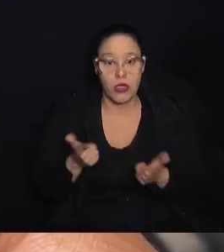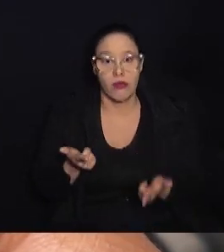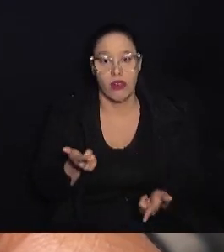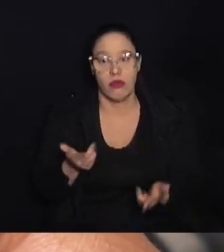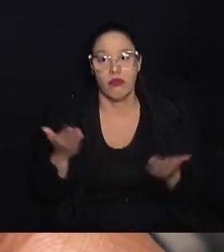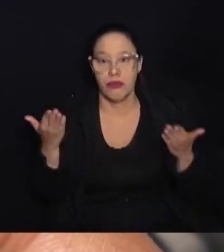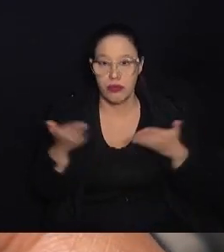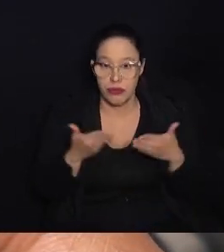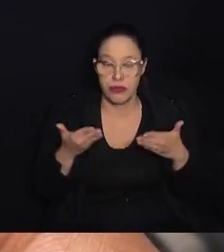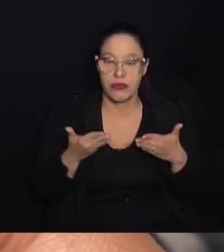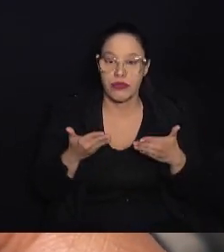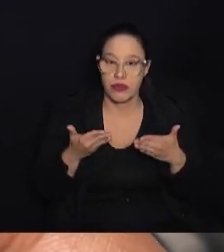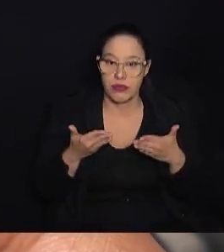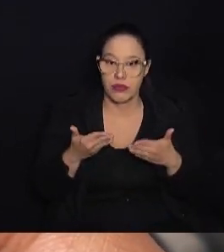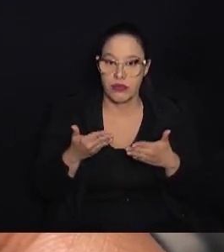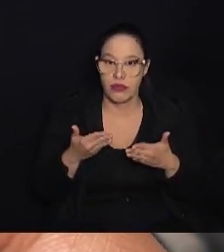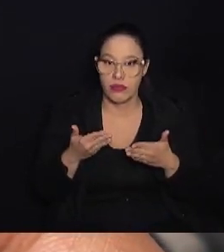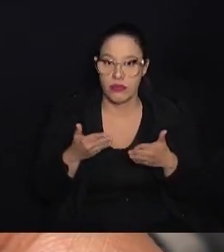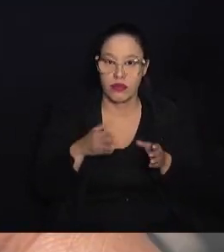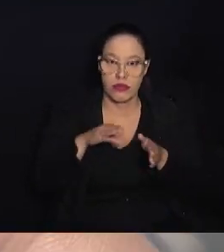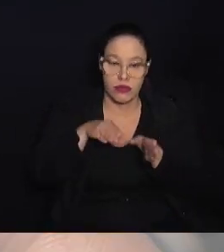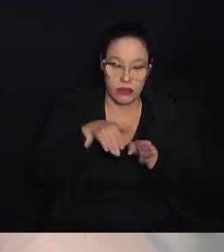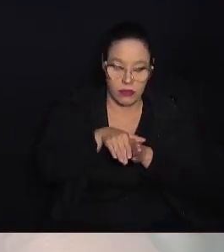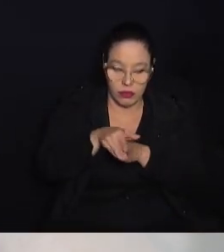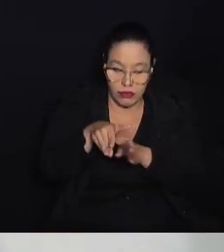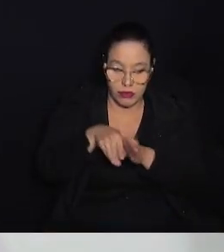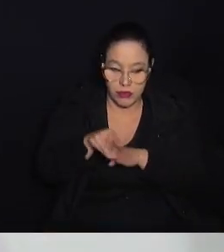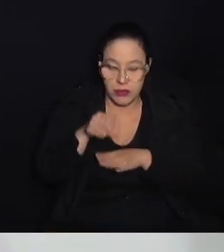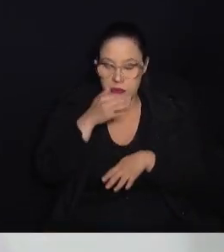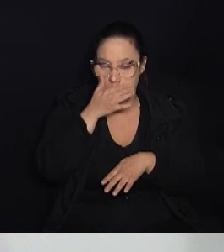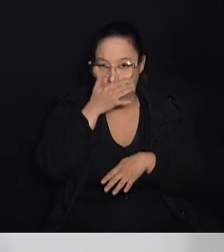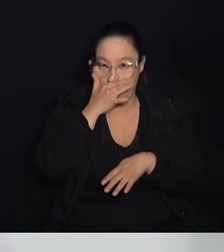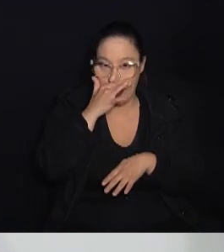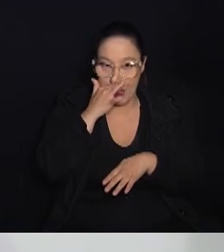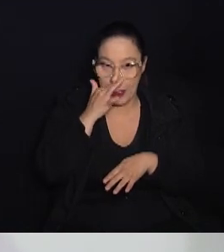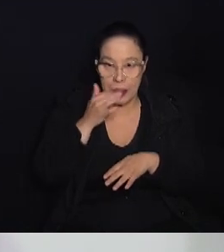problemas. Então, agora existe uma recomendação muito grande de